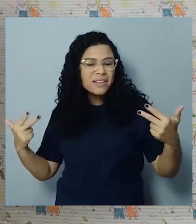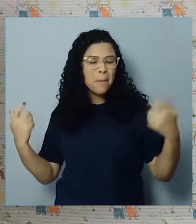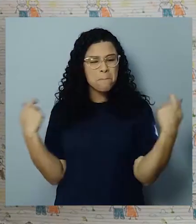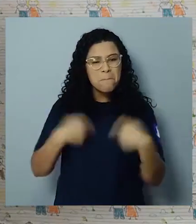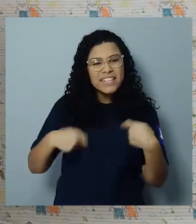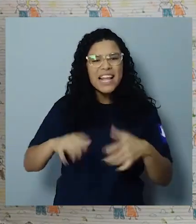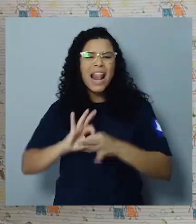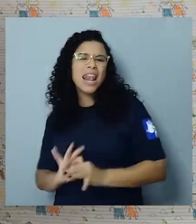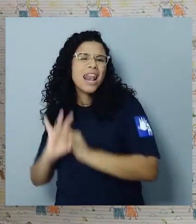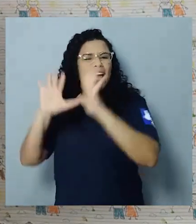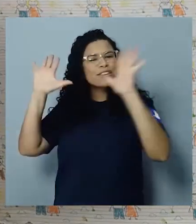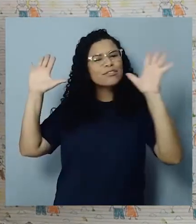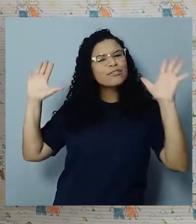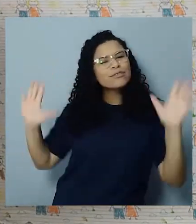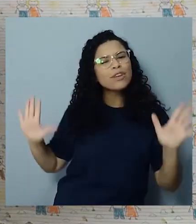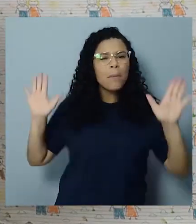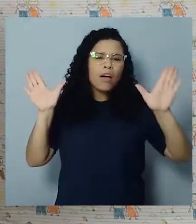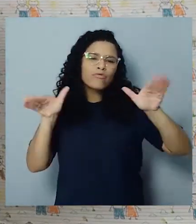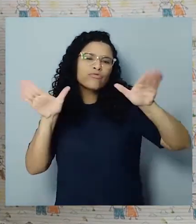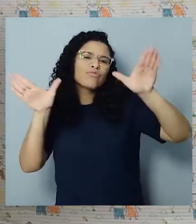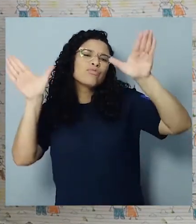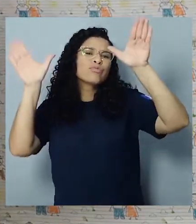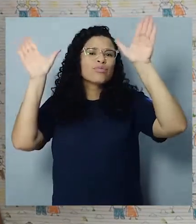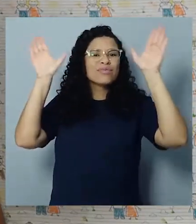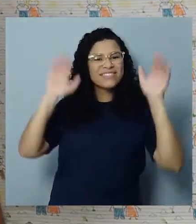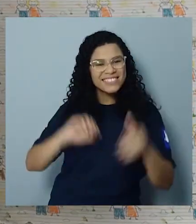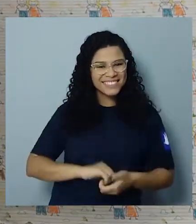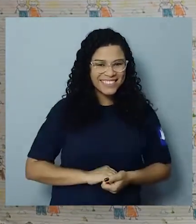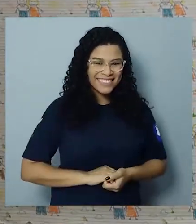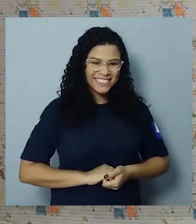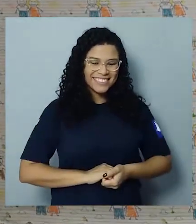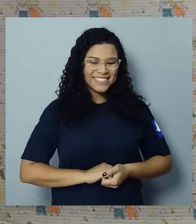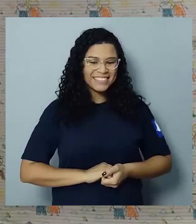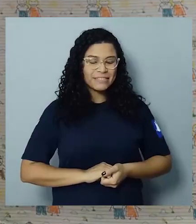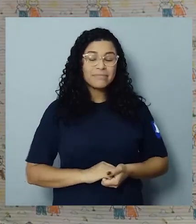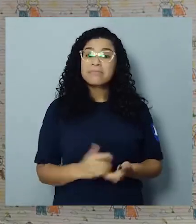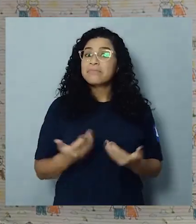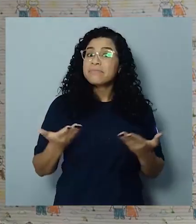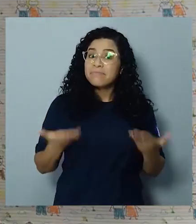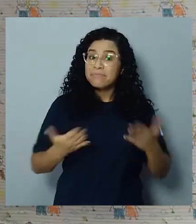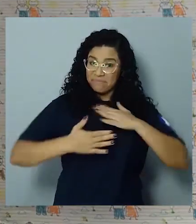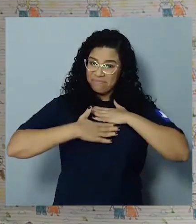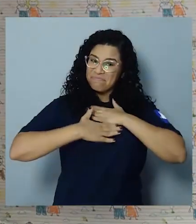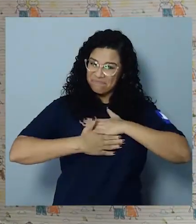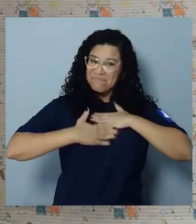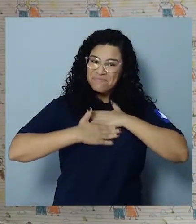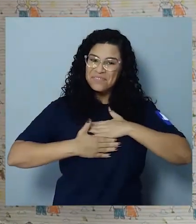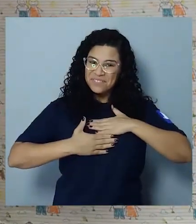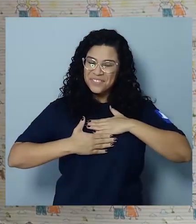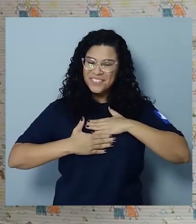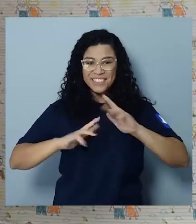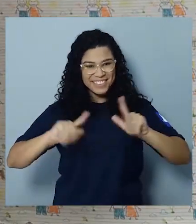livre parar voar vou passarinho ai pessoal que